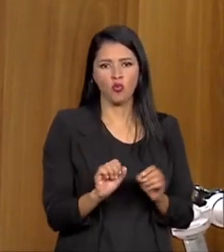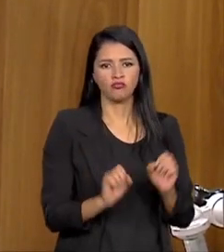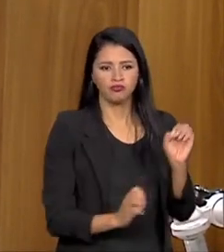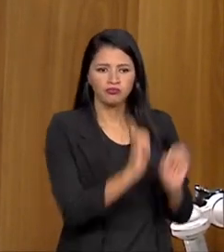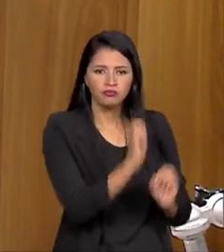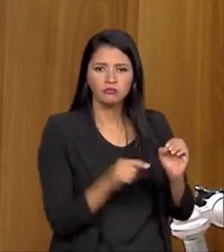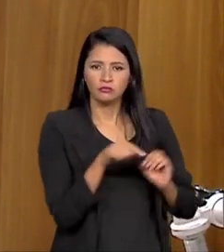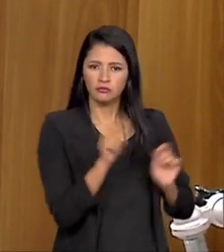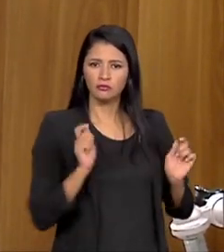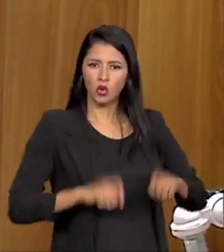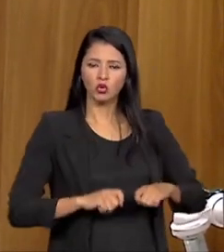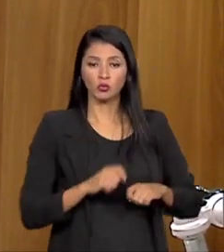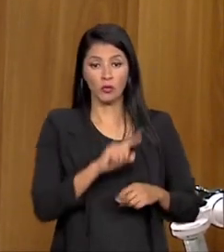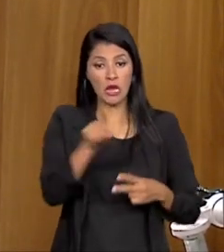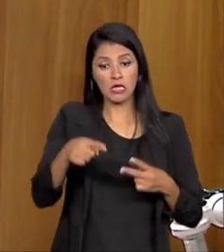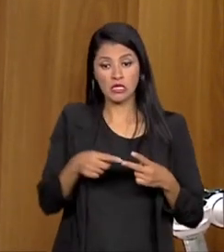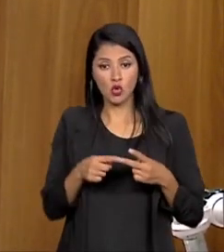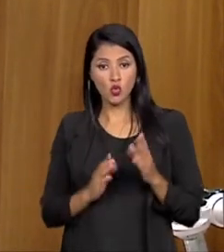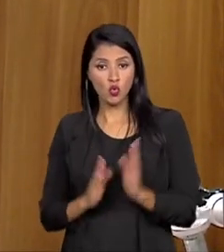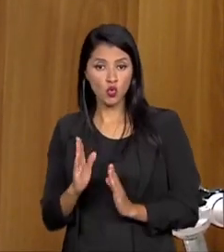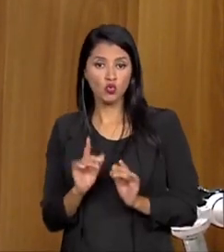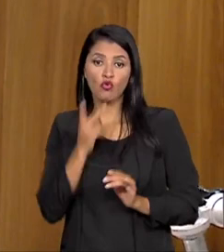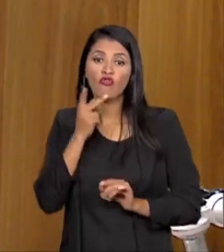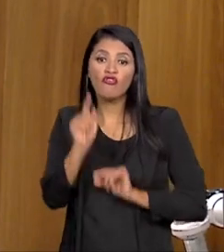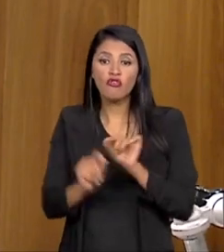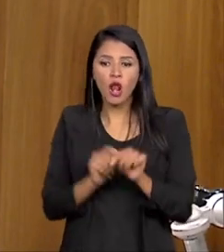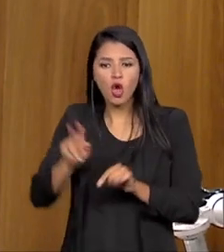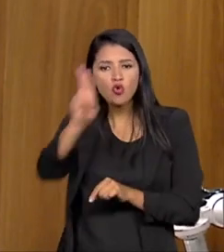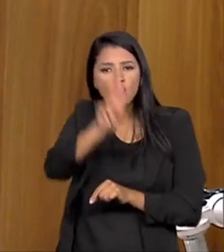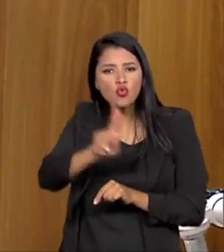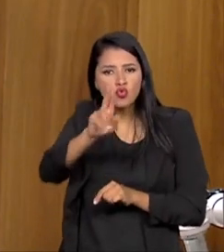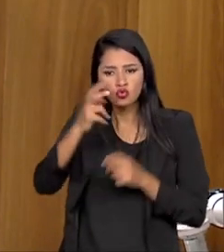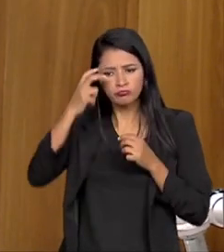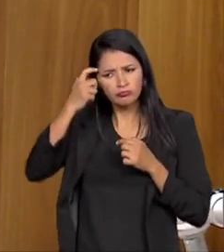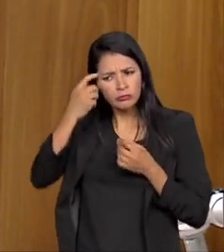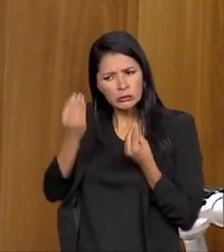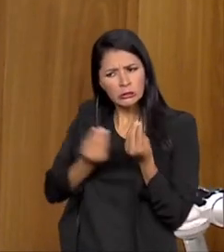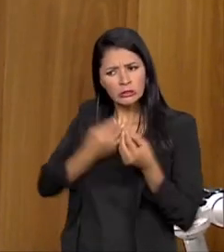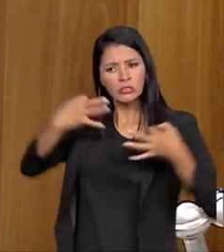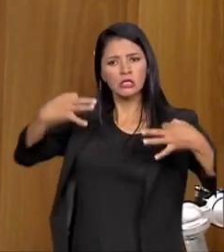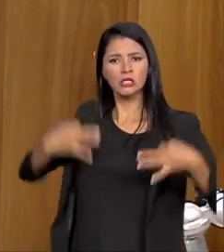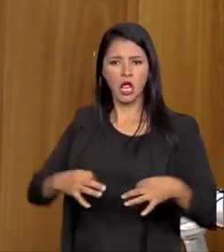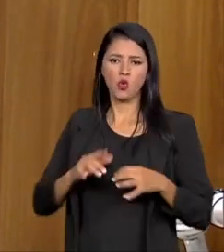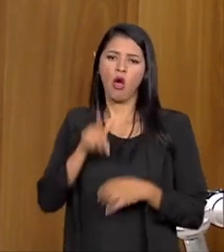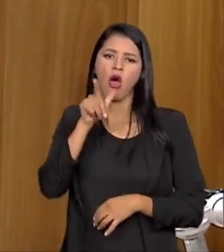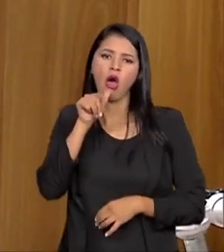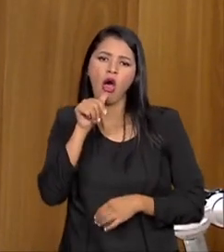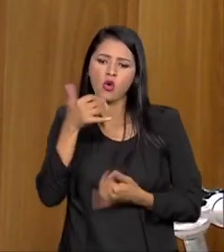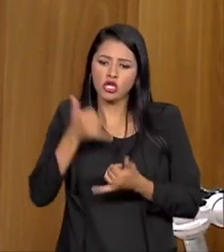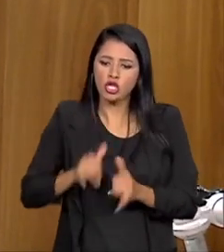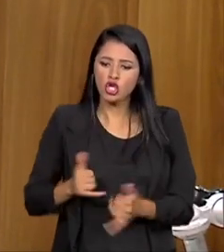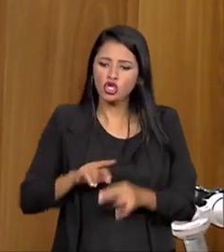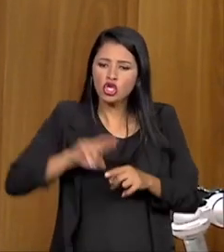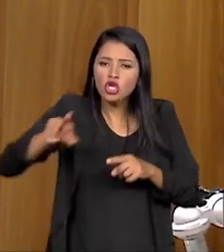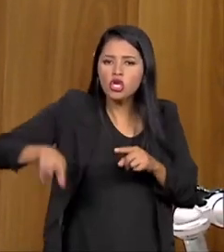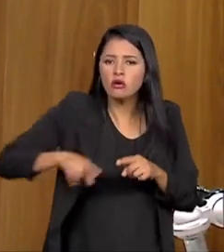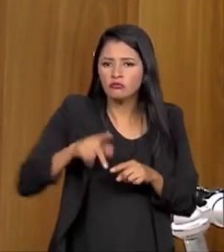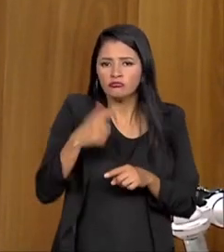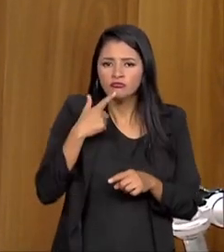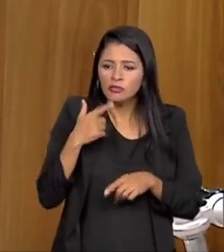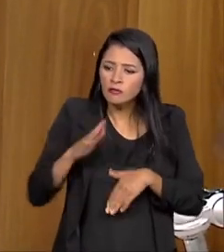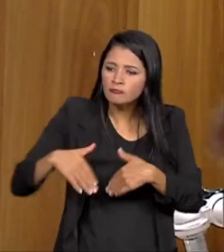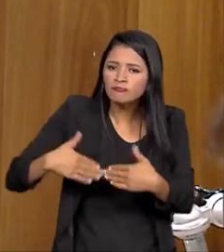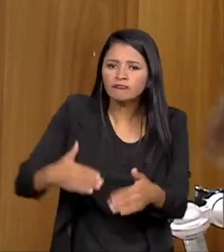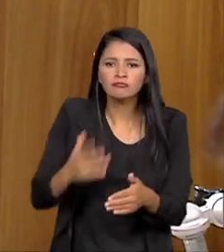biodigestores no segundo momento a gente pode falar de uso racional de água energias renováveis e aí você vai caminhando e trazendo